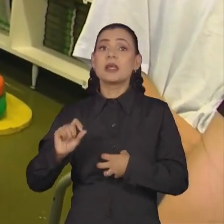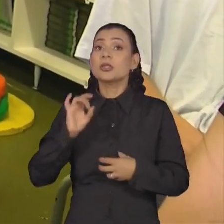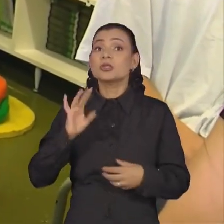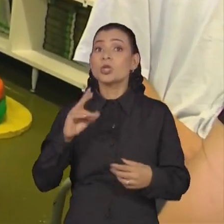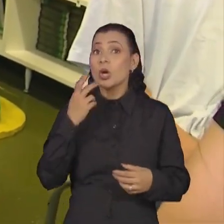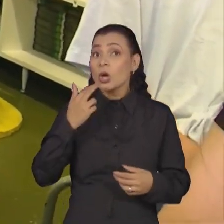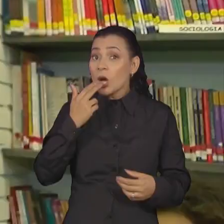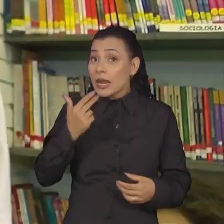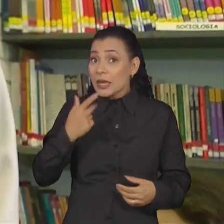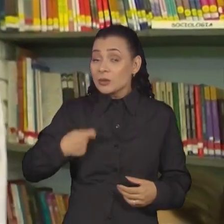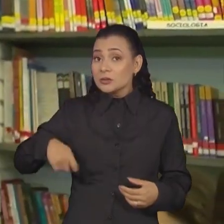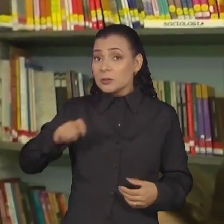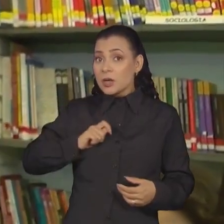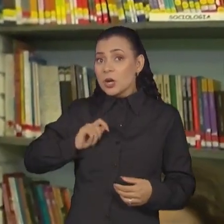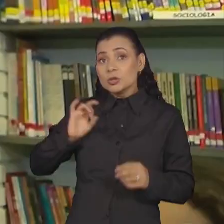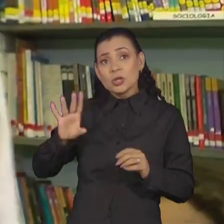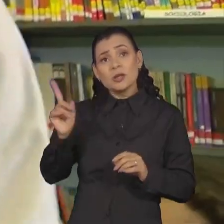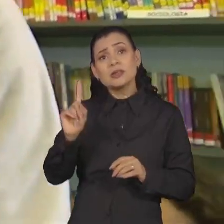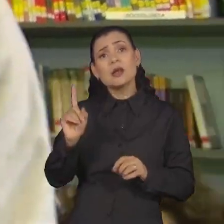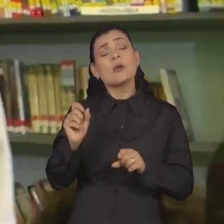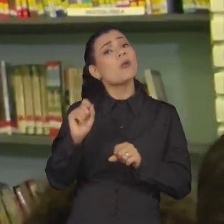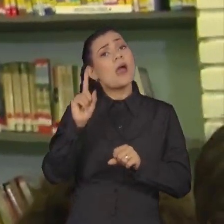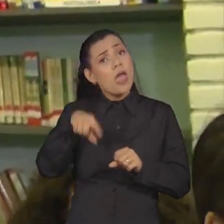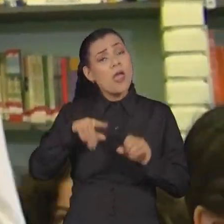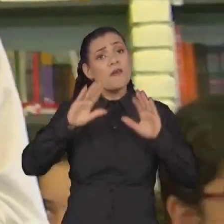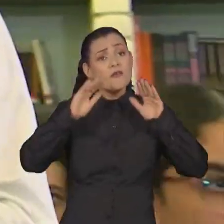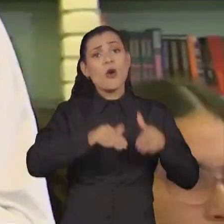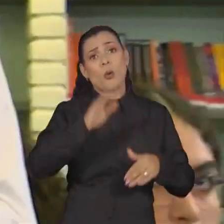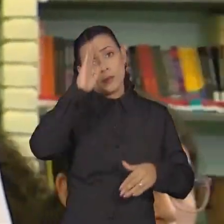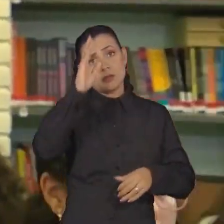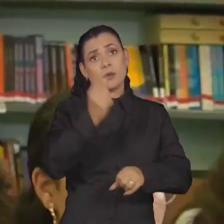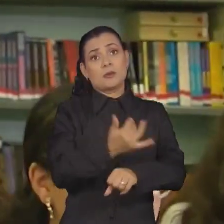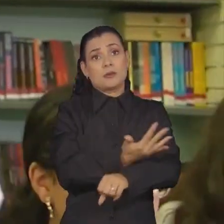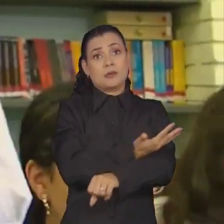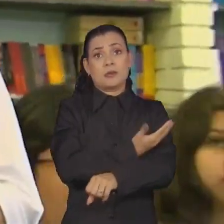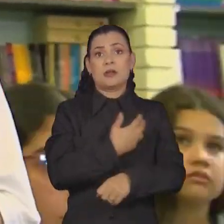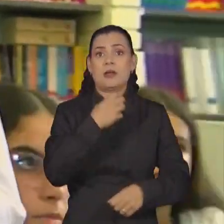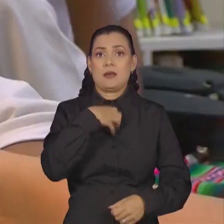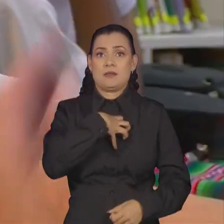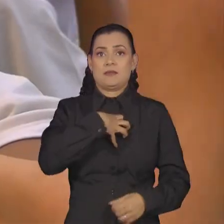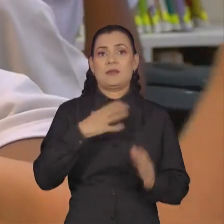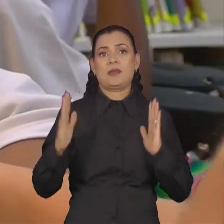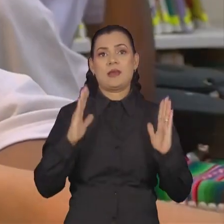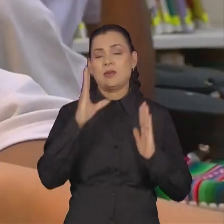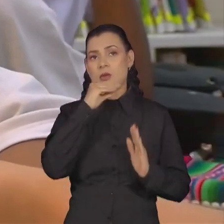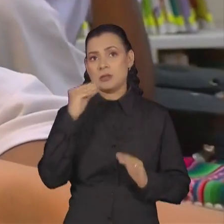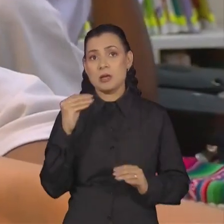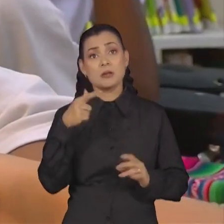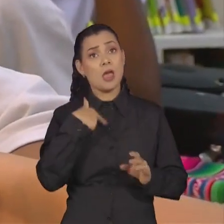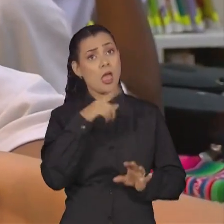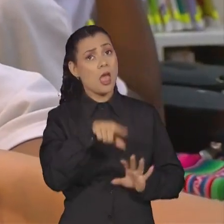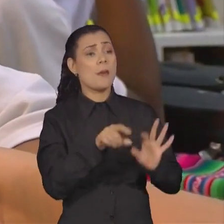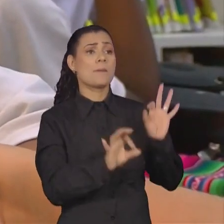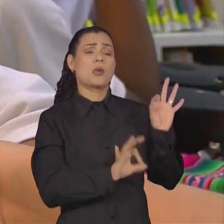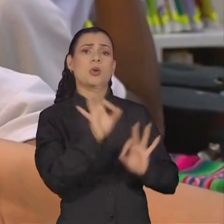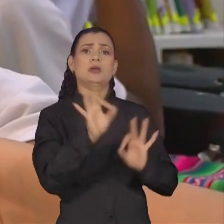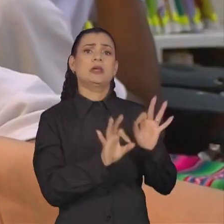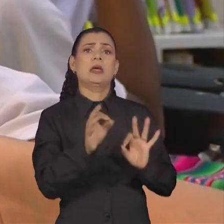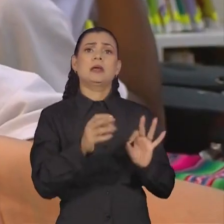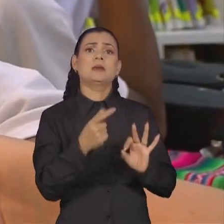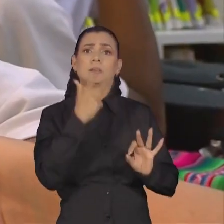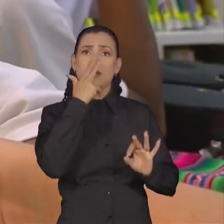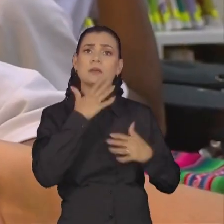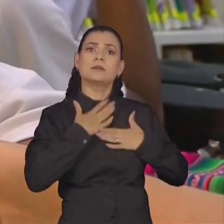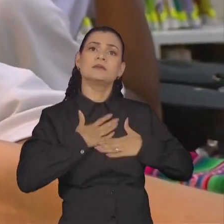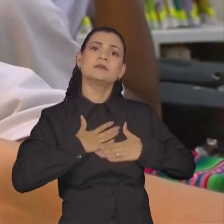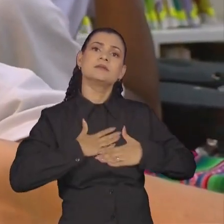no espanhol, mas sim sobre os sentimentos, que é muito importante, principalmente na adolescência. Um projeto para mim descansar,